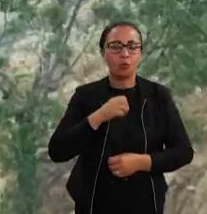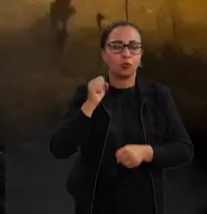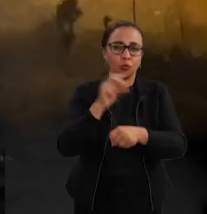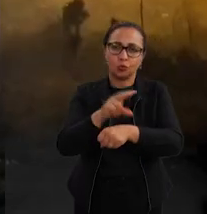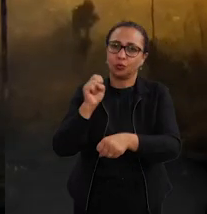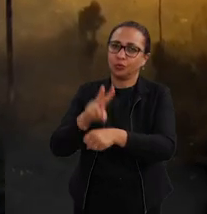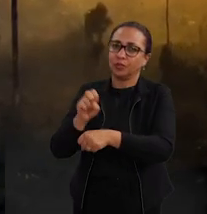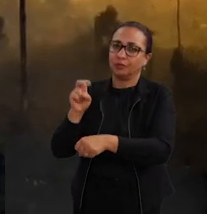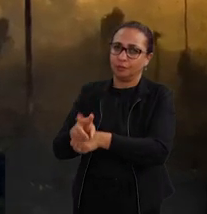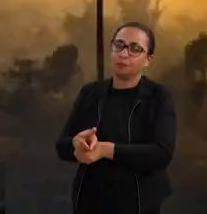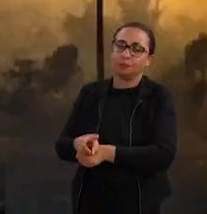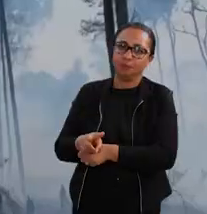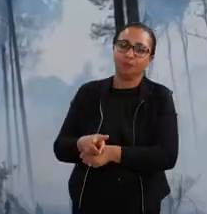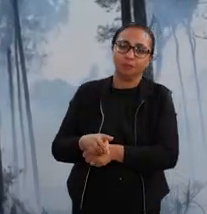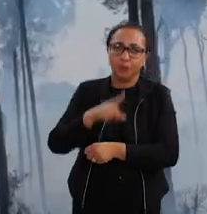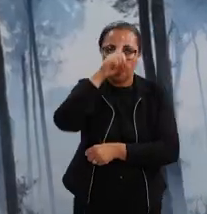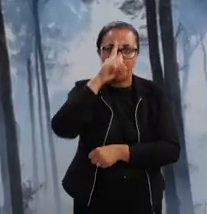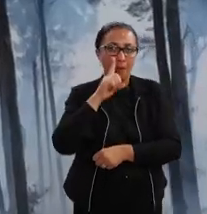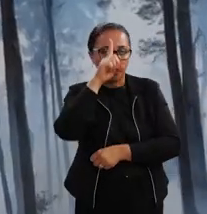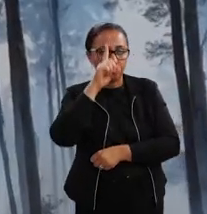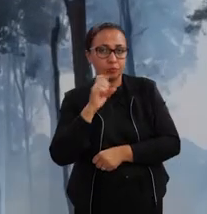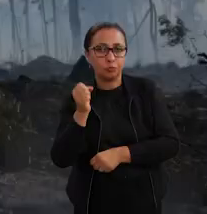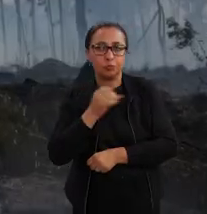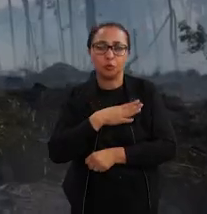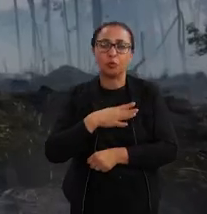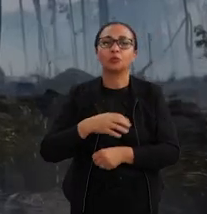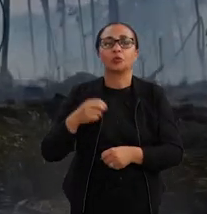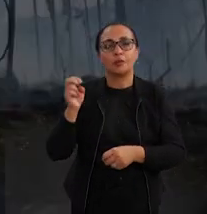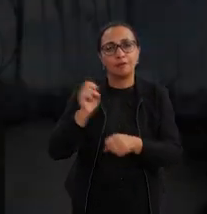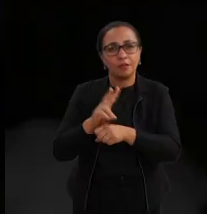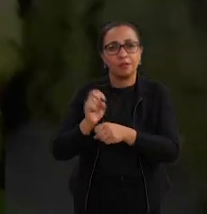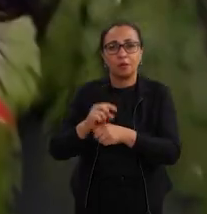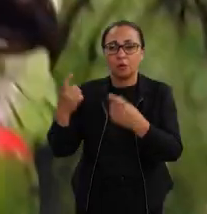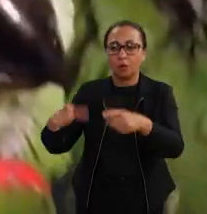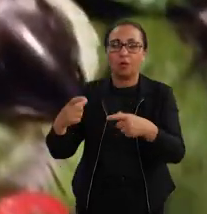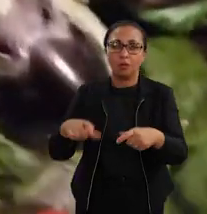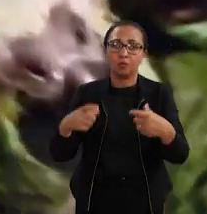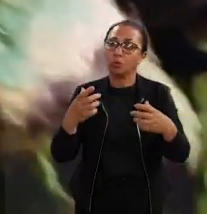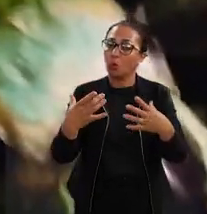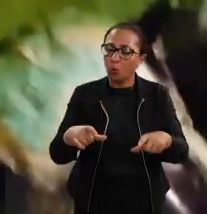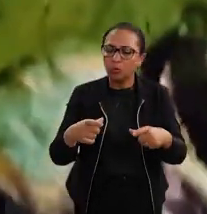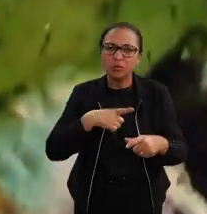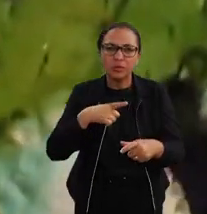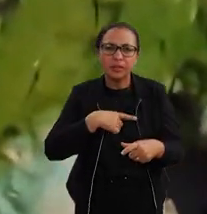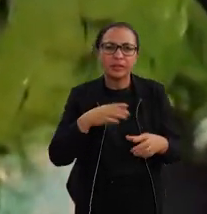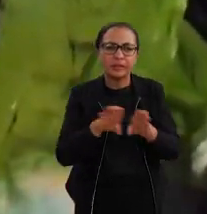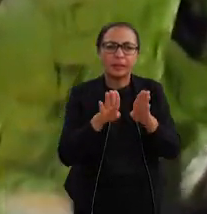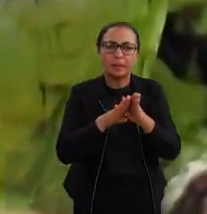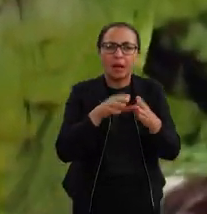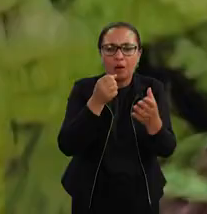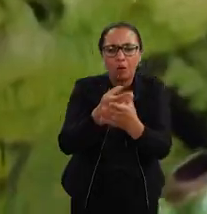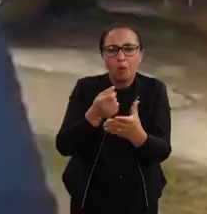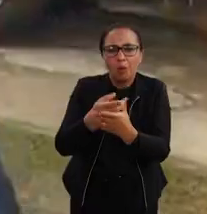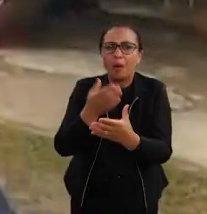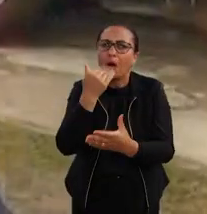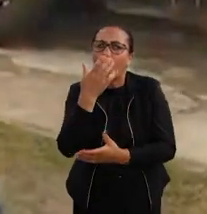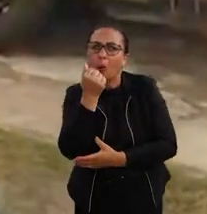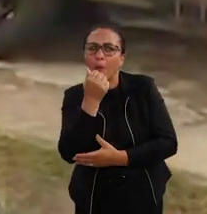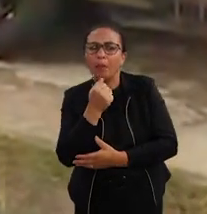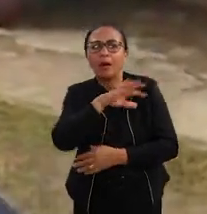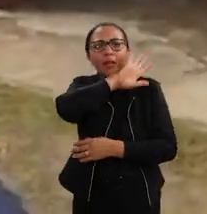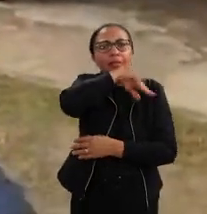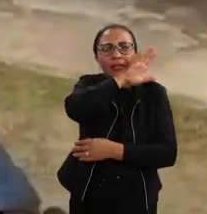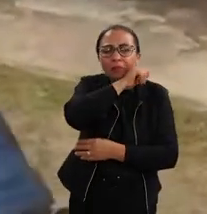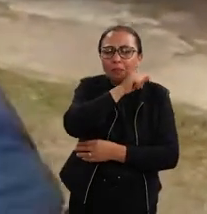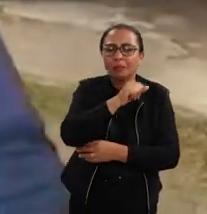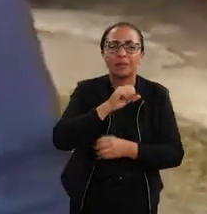linhagens, novos vírus, novas espécies de vírus, digamos assim. Locais onde você tem um alto consumo de animais silvestres,